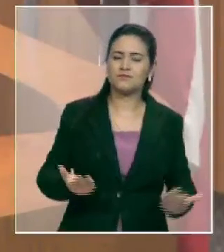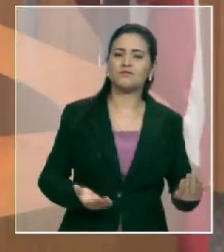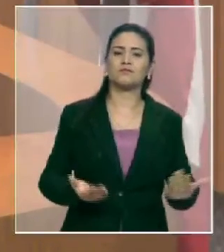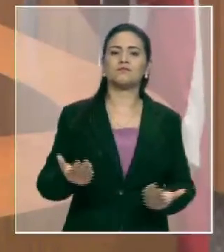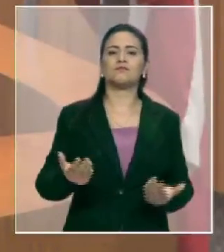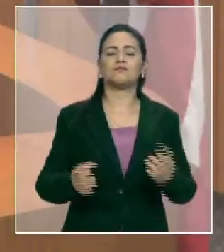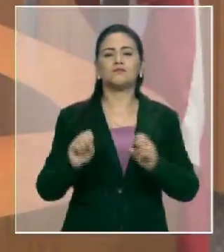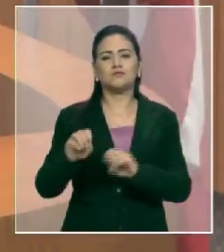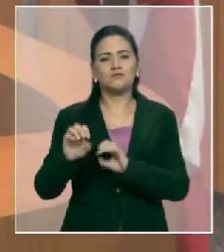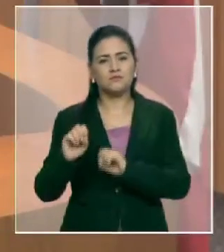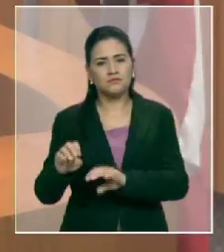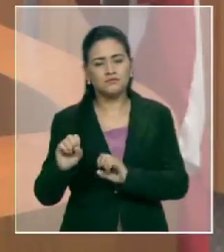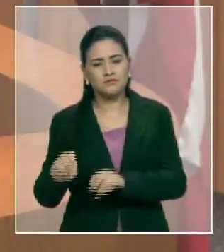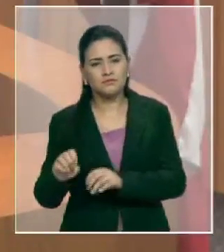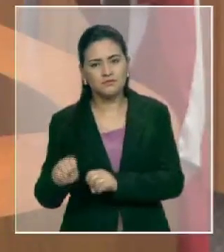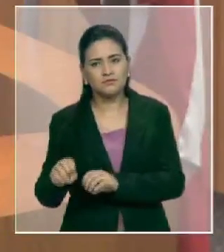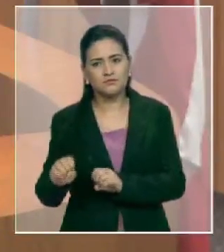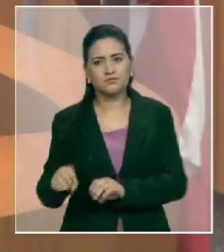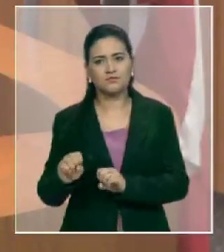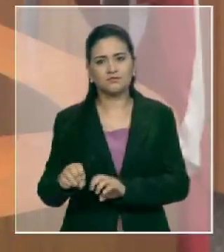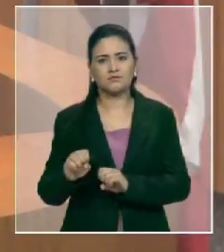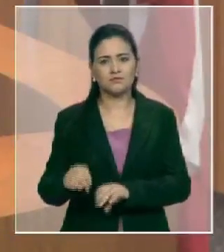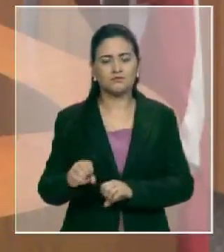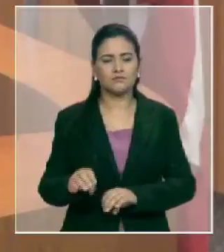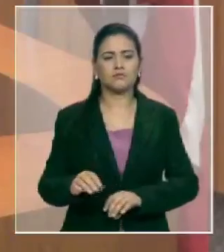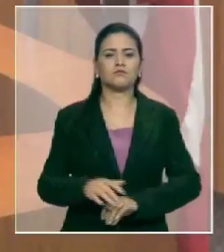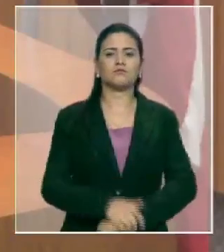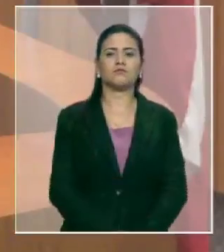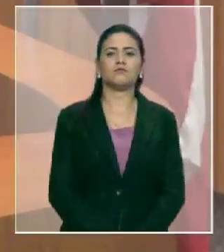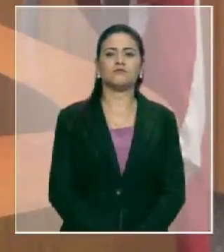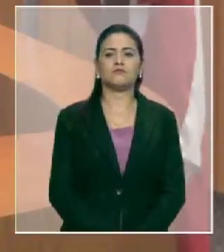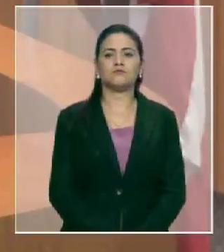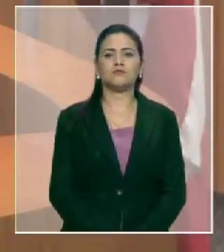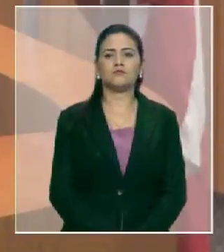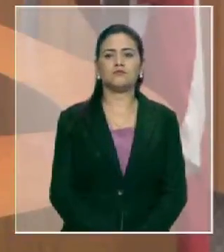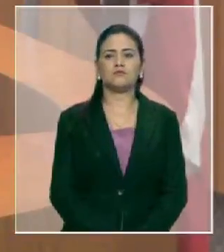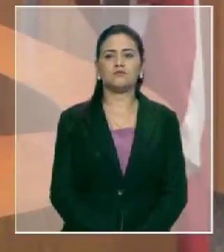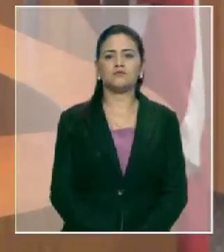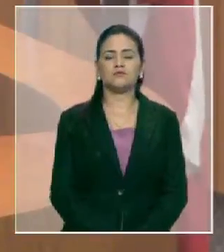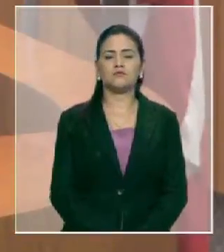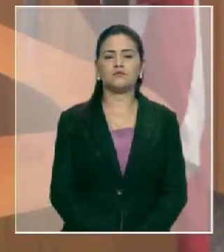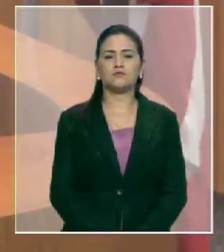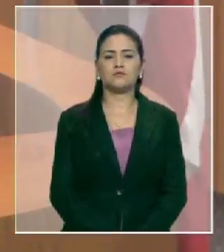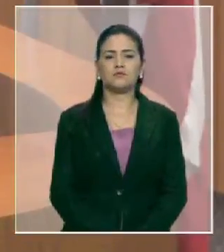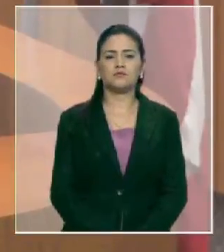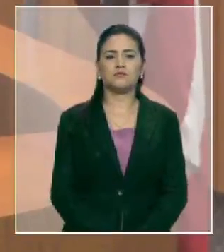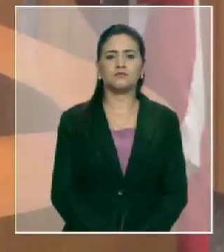educação esse instrumento para construir uma sociedade melhor. Muito obrigado, senhor presidente.